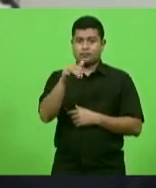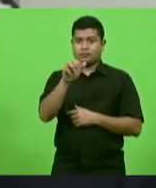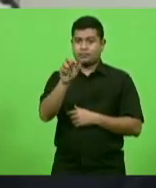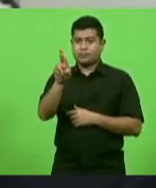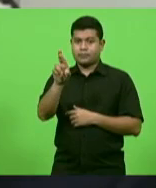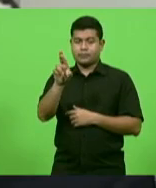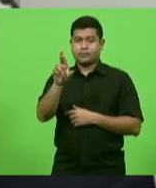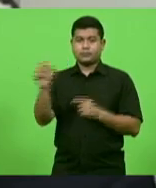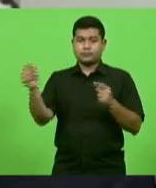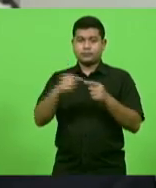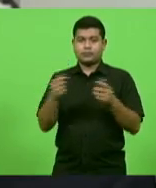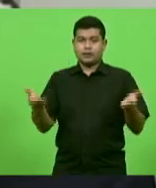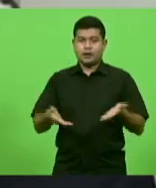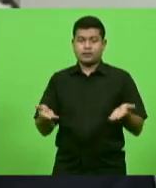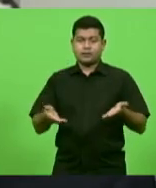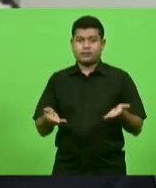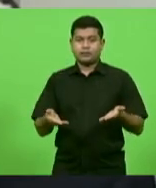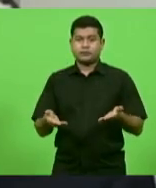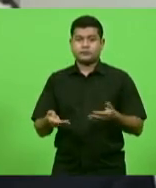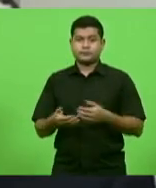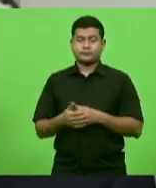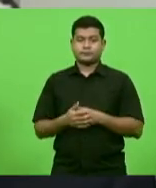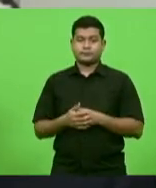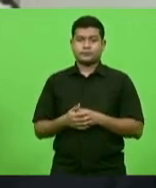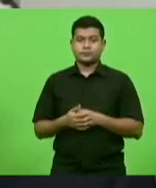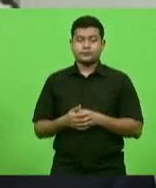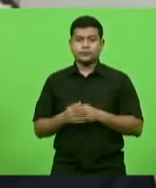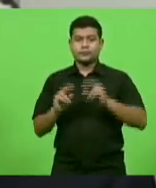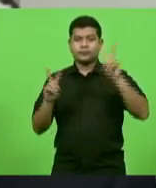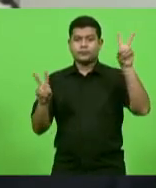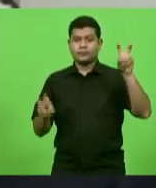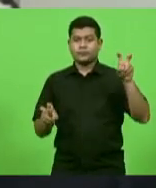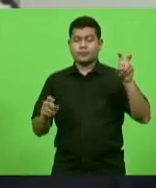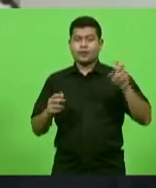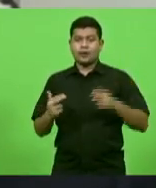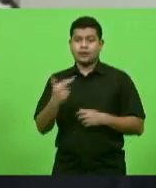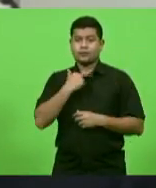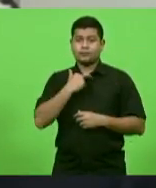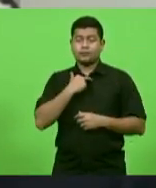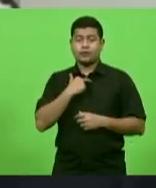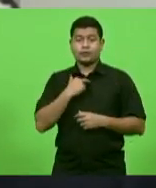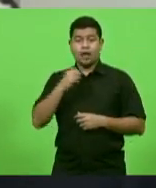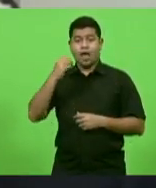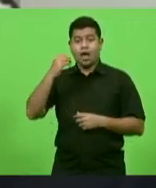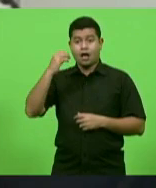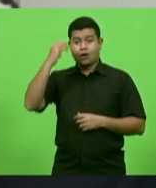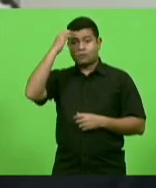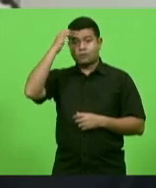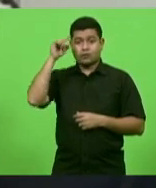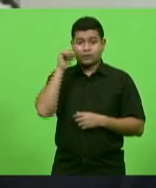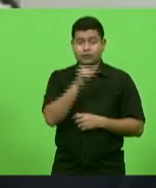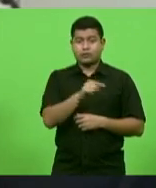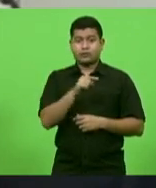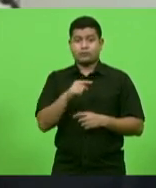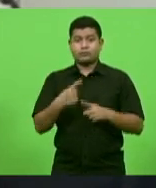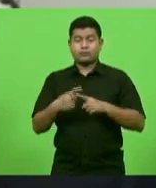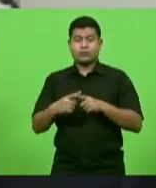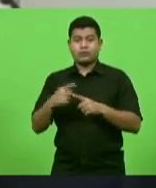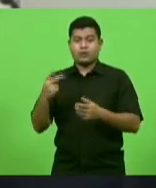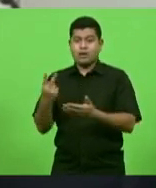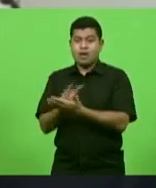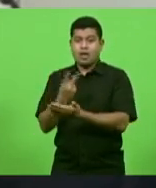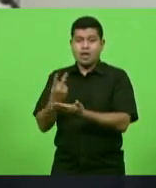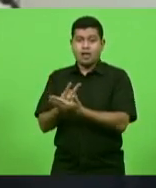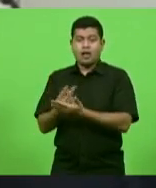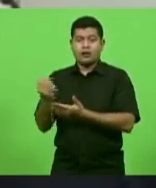que se aplica ao caso em comento "não pode ser ele culpado contudo por erros